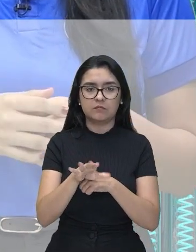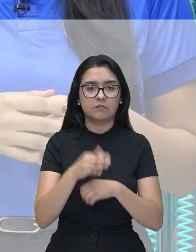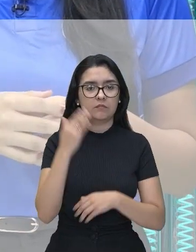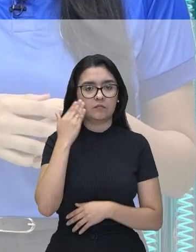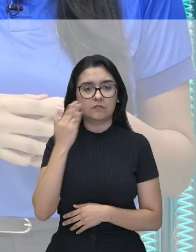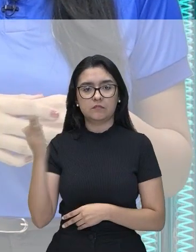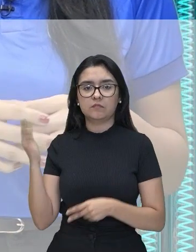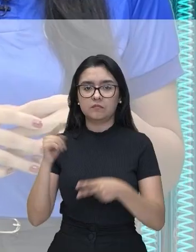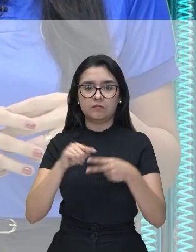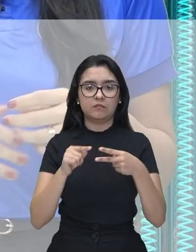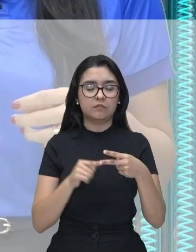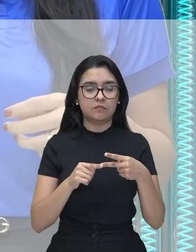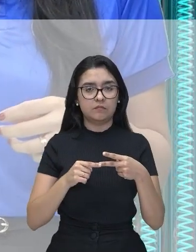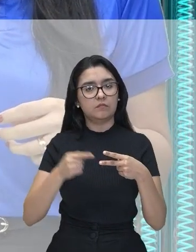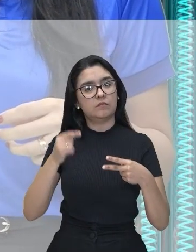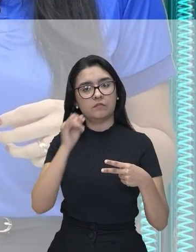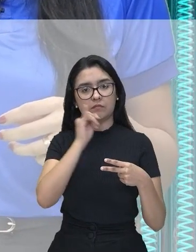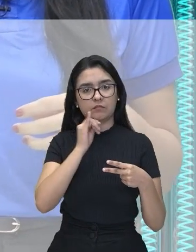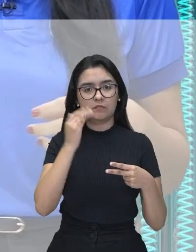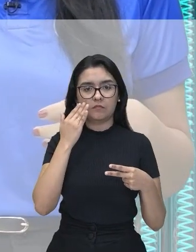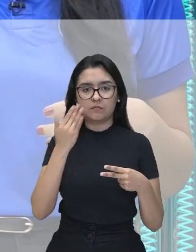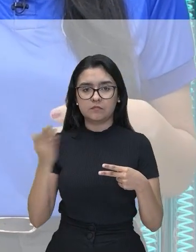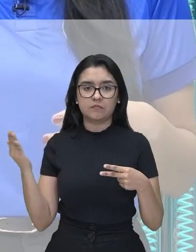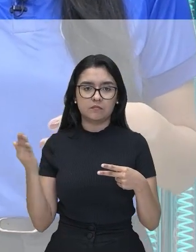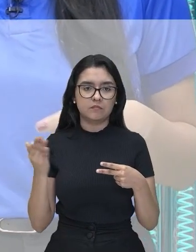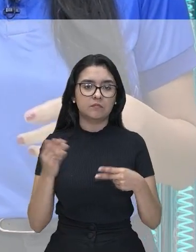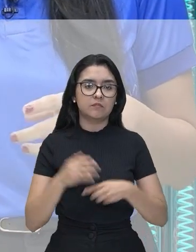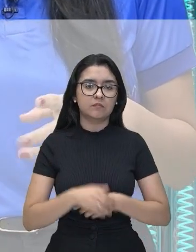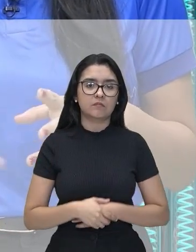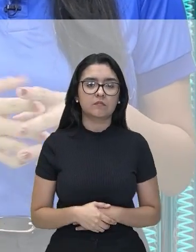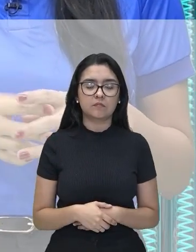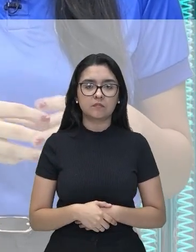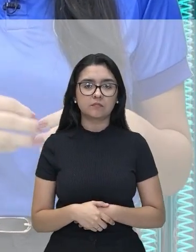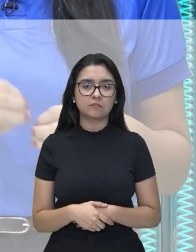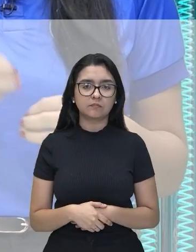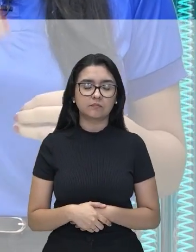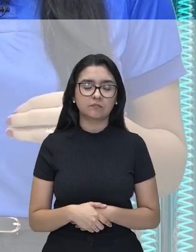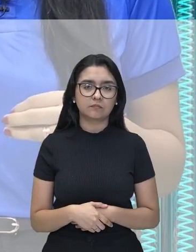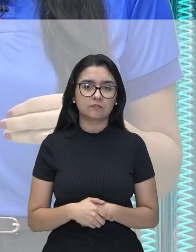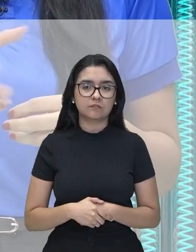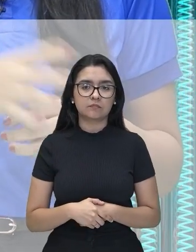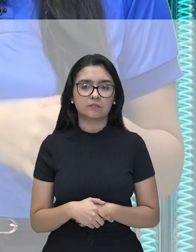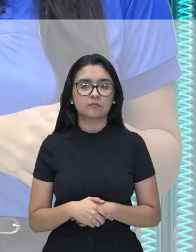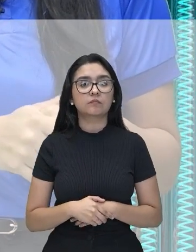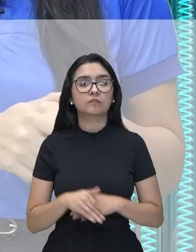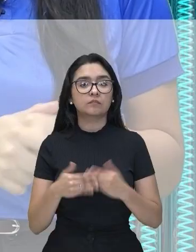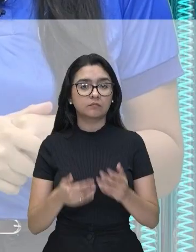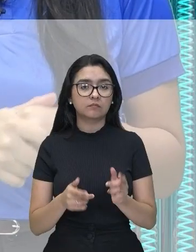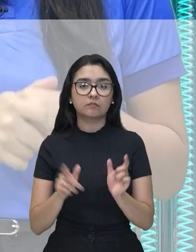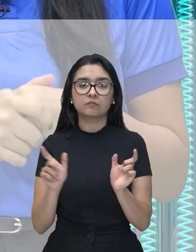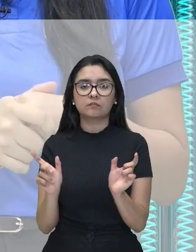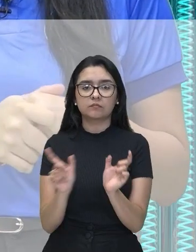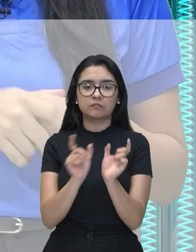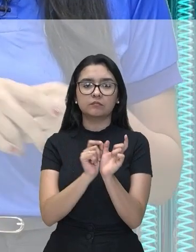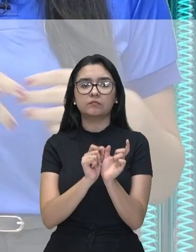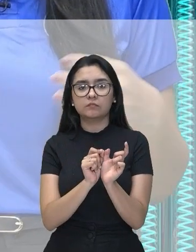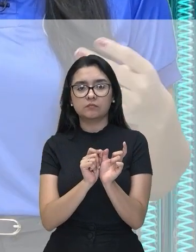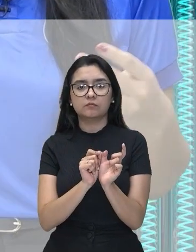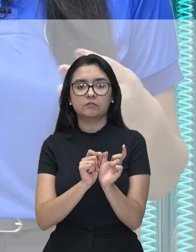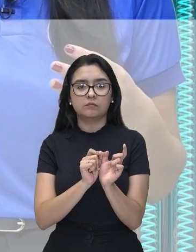só, atividade, infinity, infinidade, né? Então, acrescentei nas palavras, se